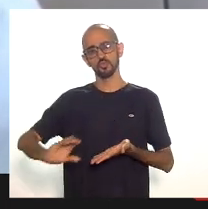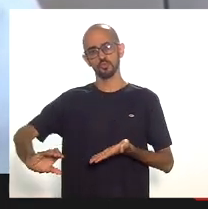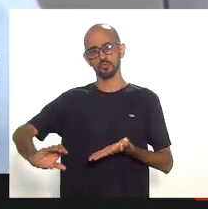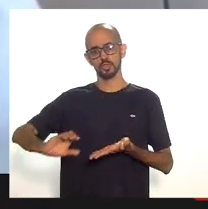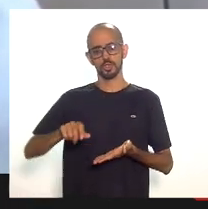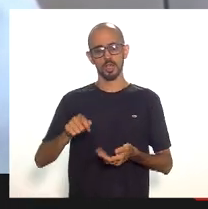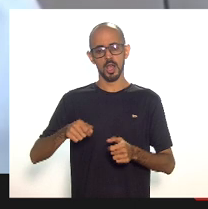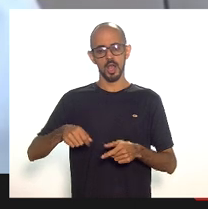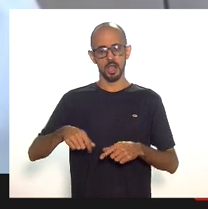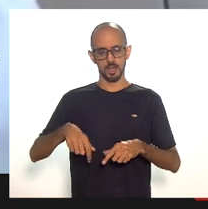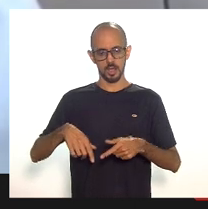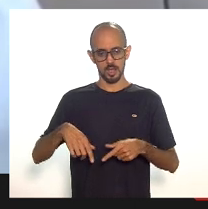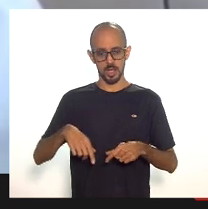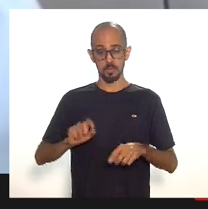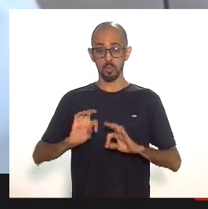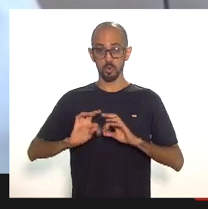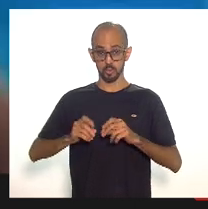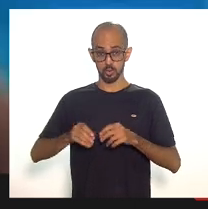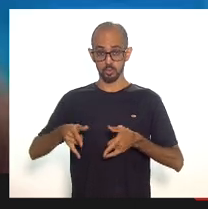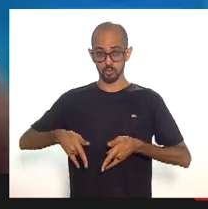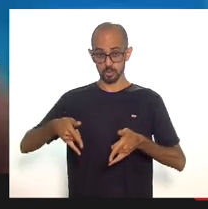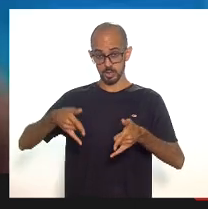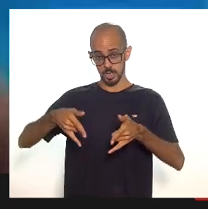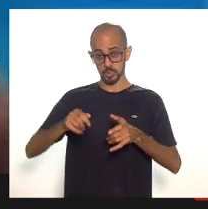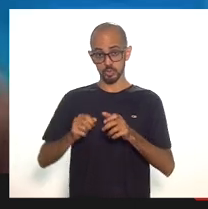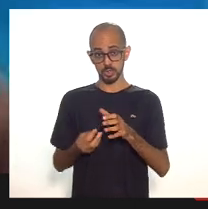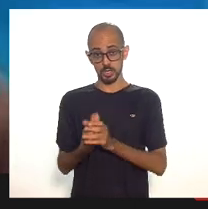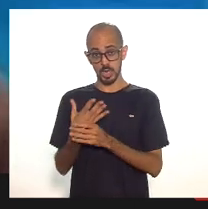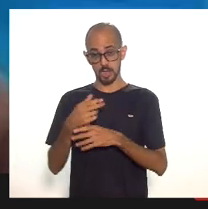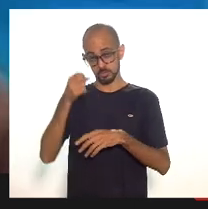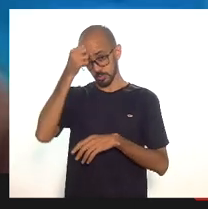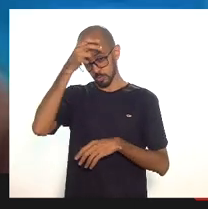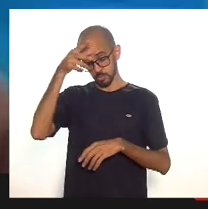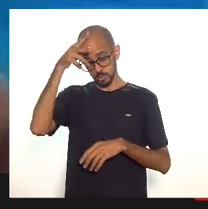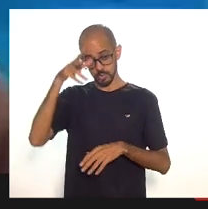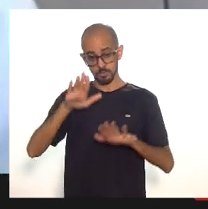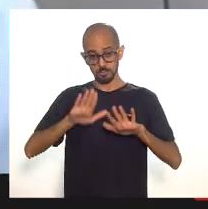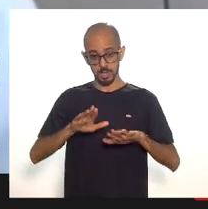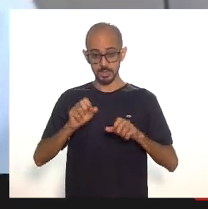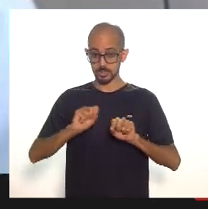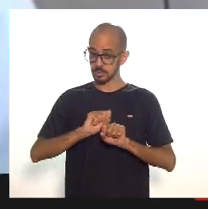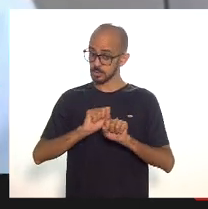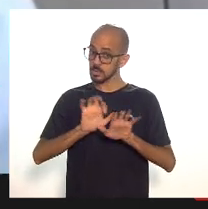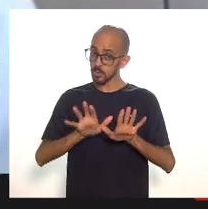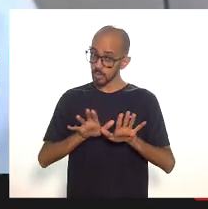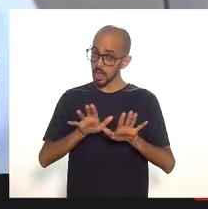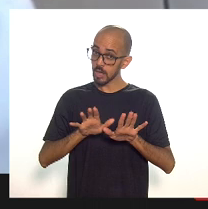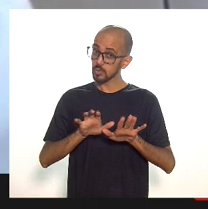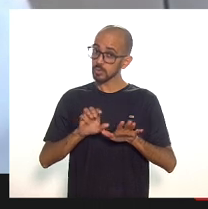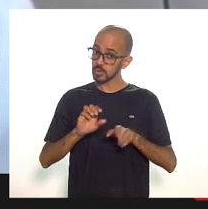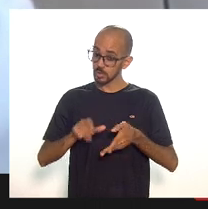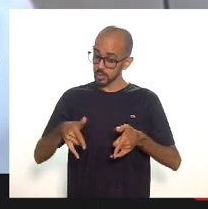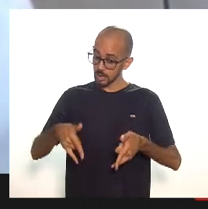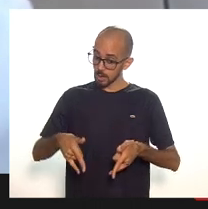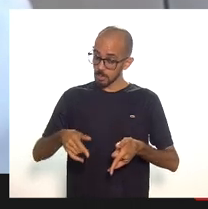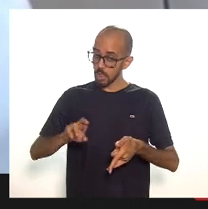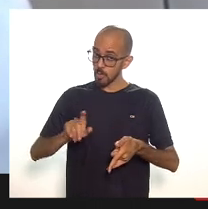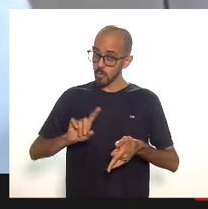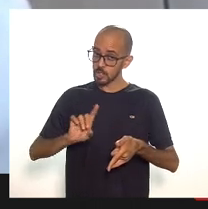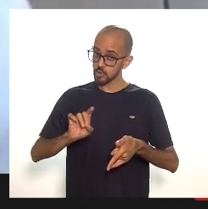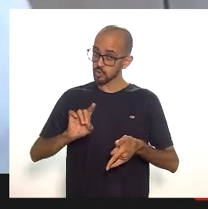abertos pelos municípios. Mas lembrar, como vocês já estão claros, como está claro também, que leito não é só financiamento, e reforçar